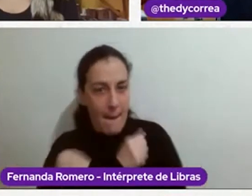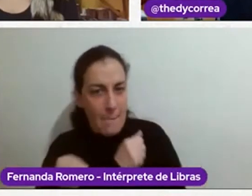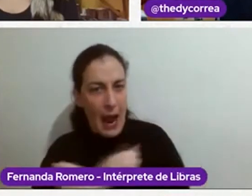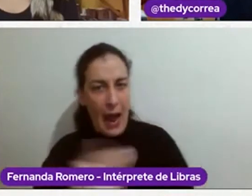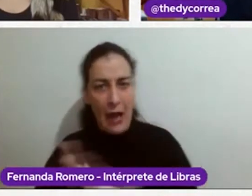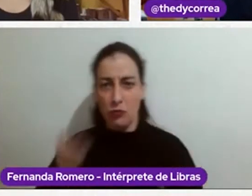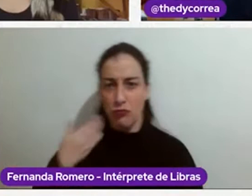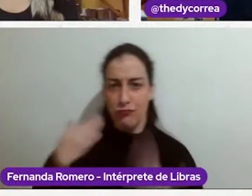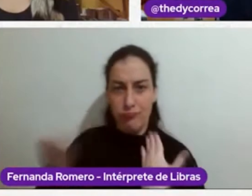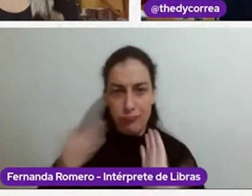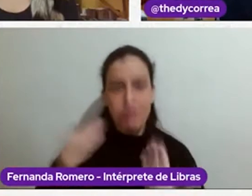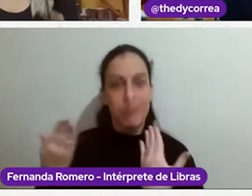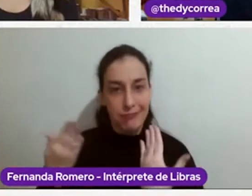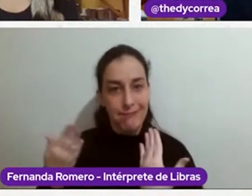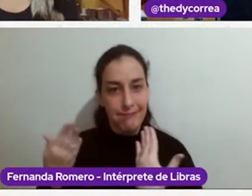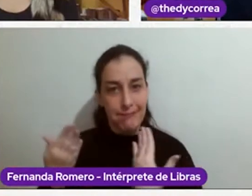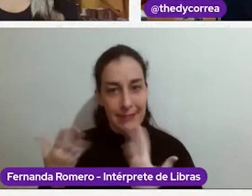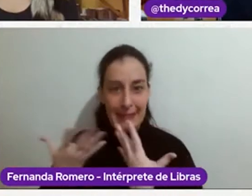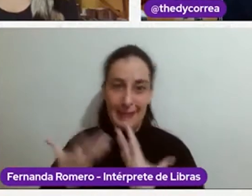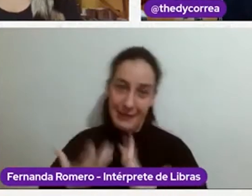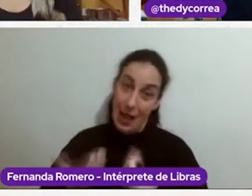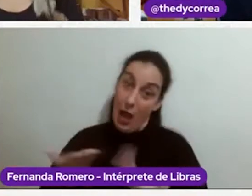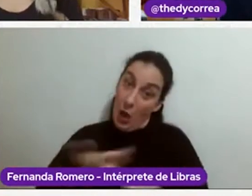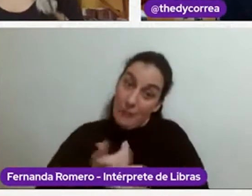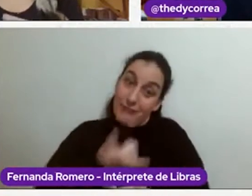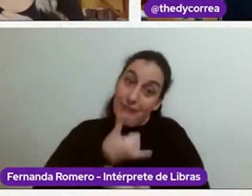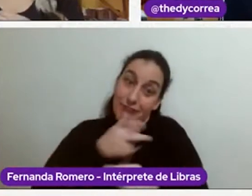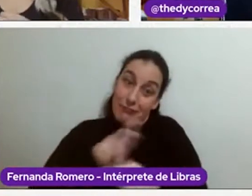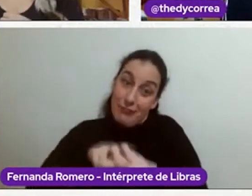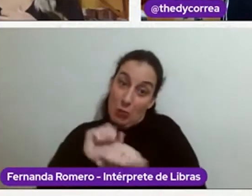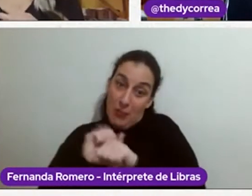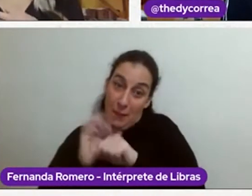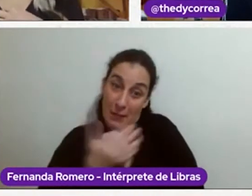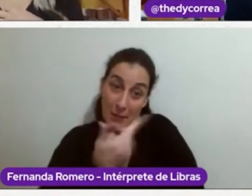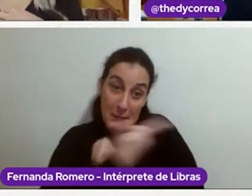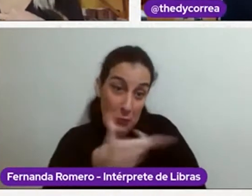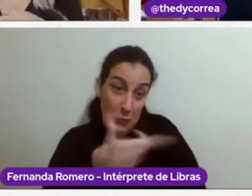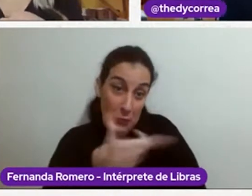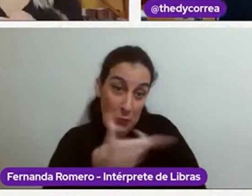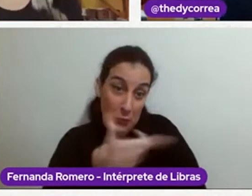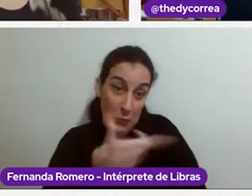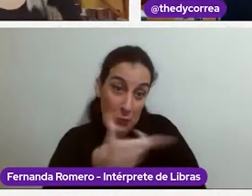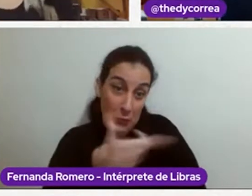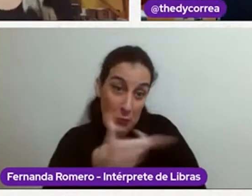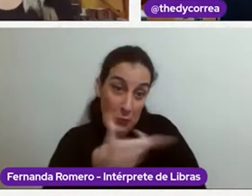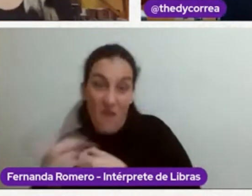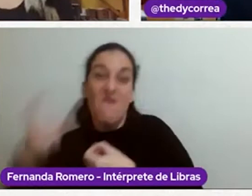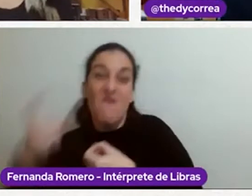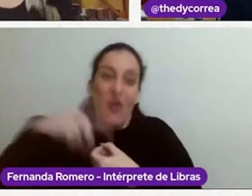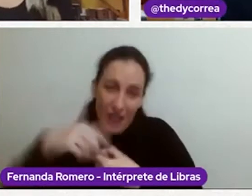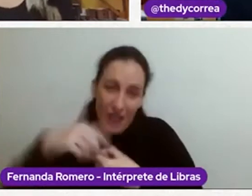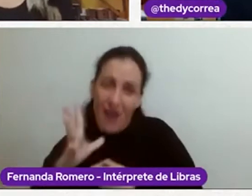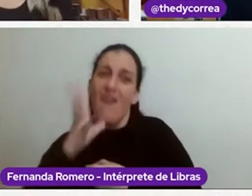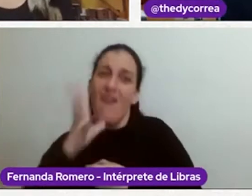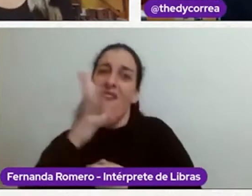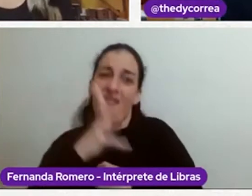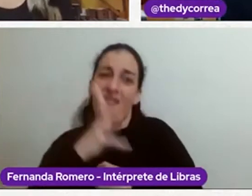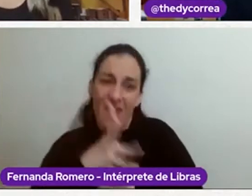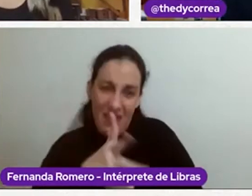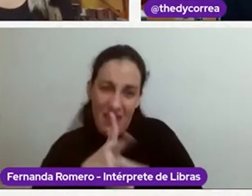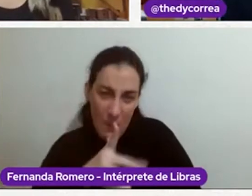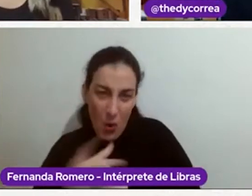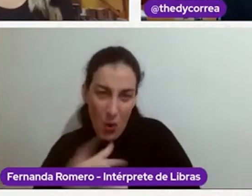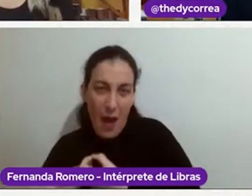papo. Infelizmente agora, com a pandemia, além de não ter o show, quando voltar vai demorar para a gente poder